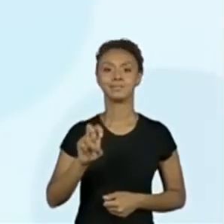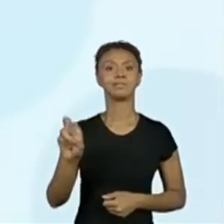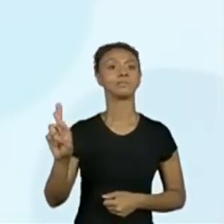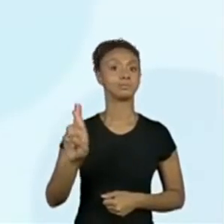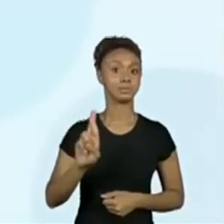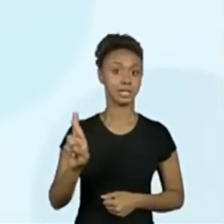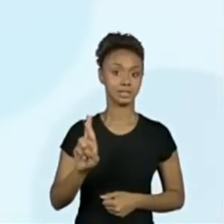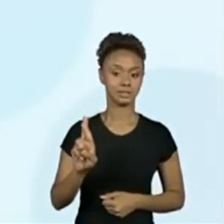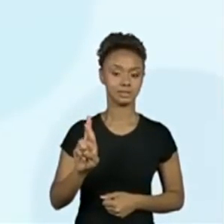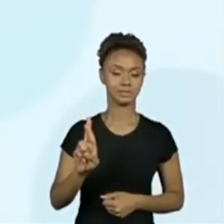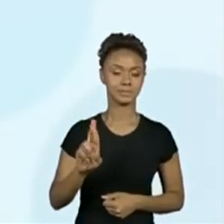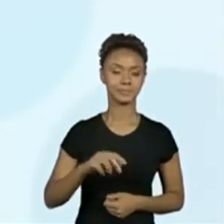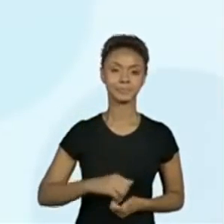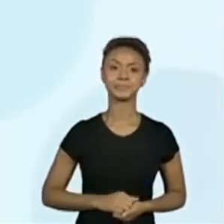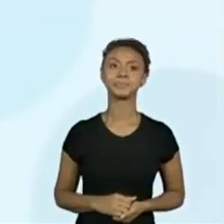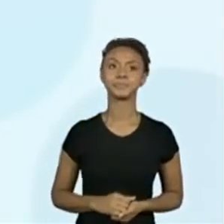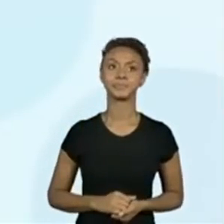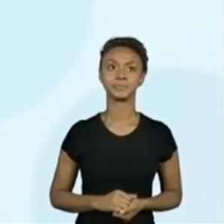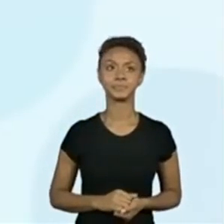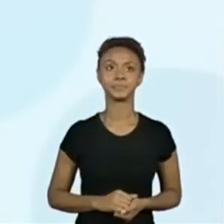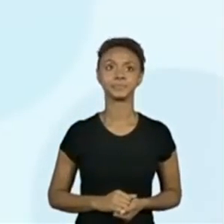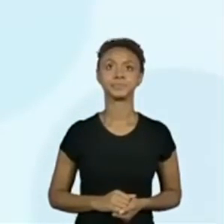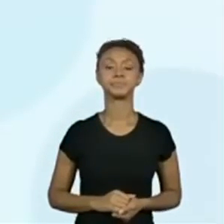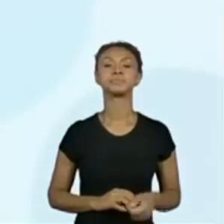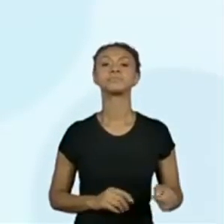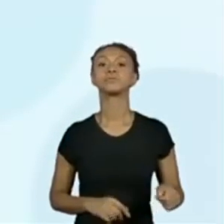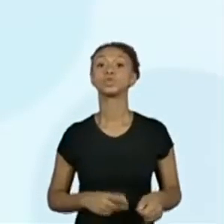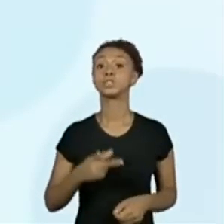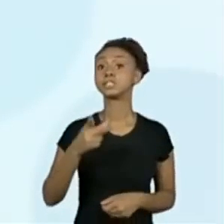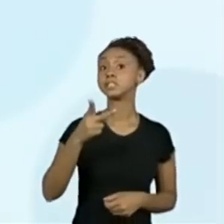R$25. E o segundo valor?